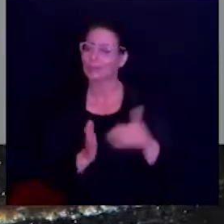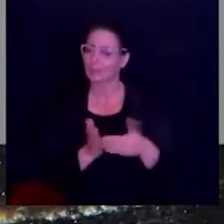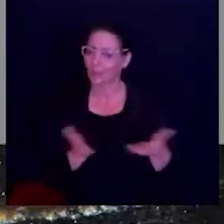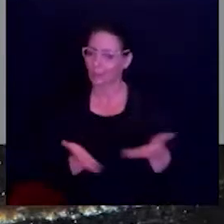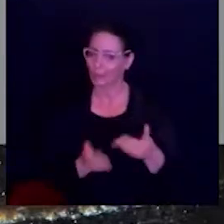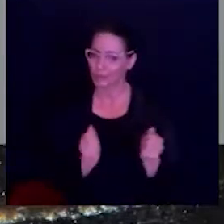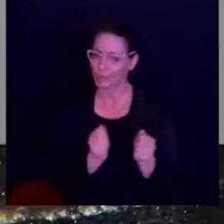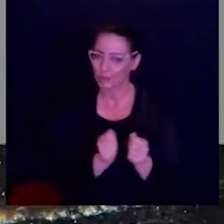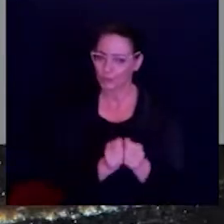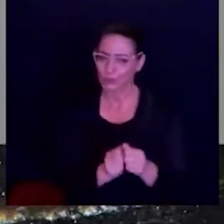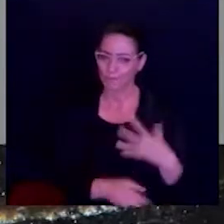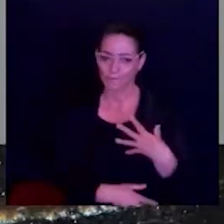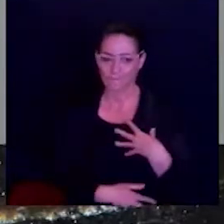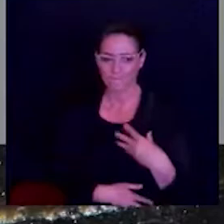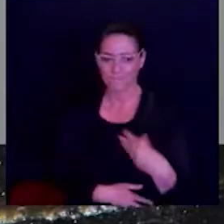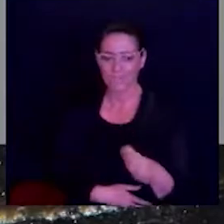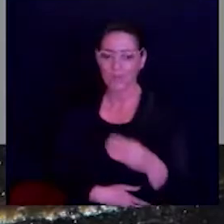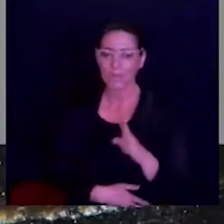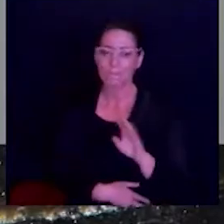meus filhos Bernardo e Mateu.